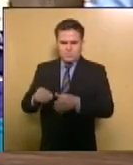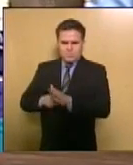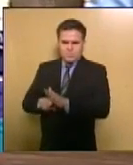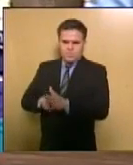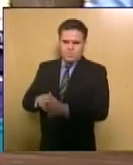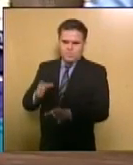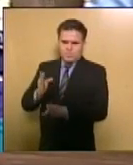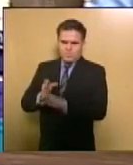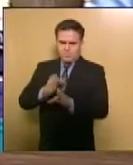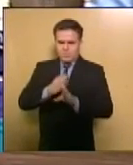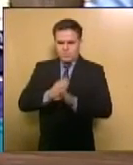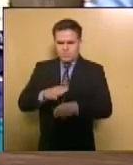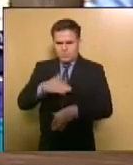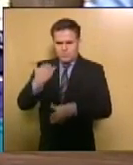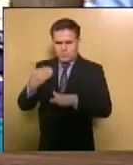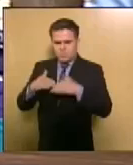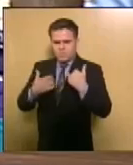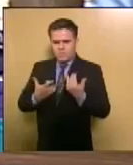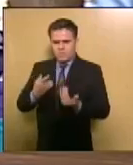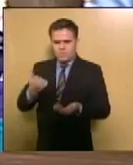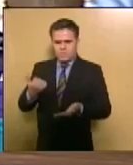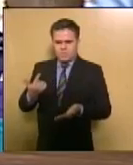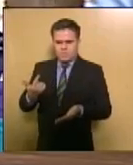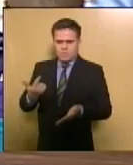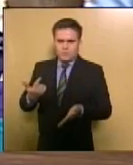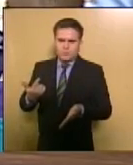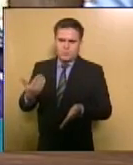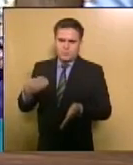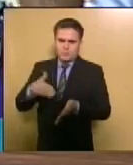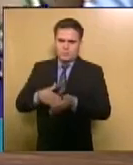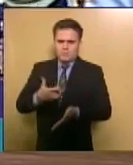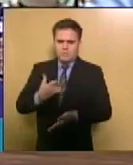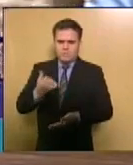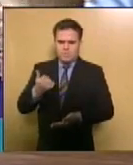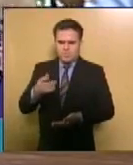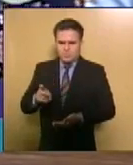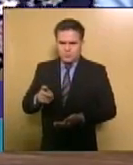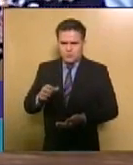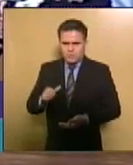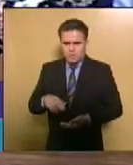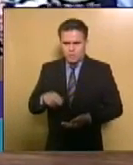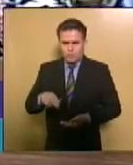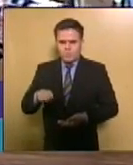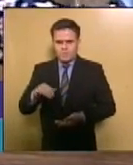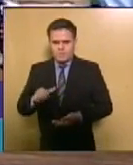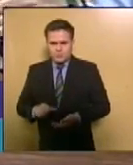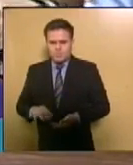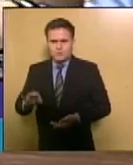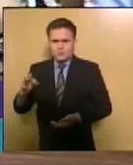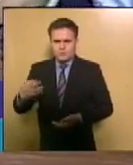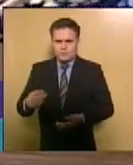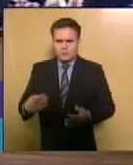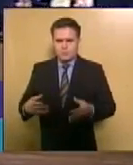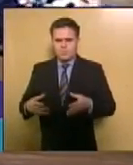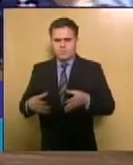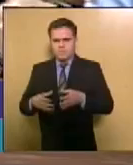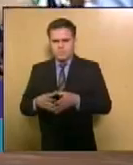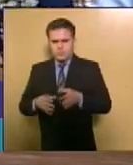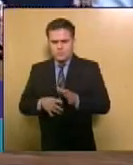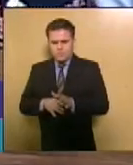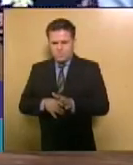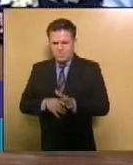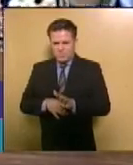mortes violentas de 2012 a 2015 onde an Núbia com todo o pessoal da napse né todo o grupo